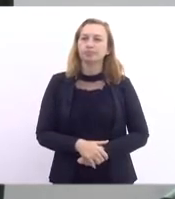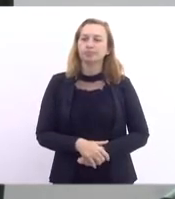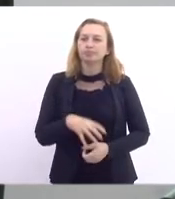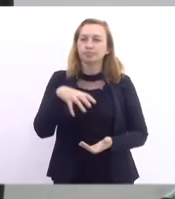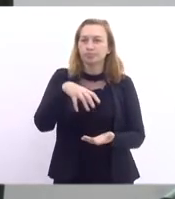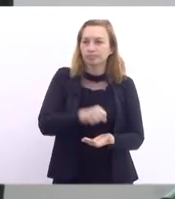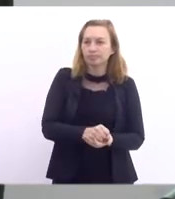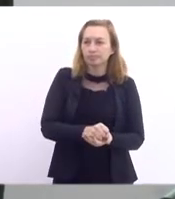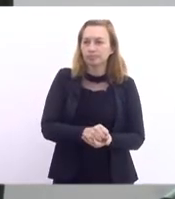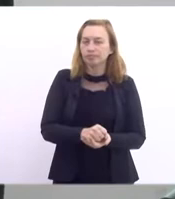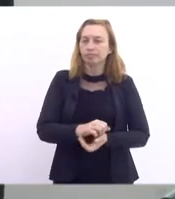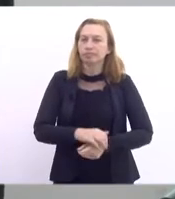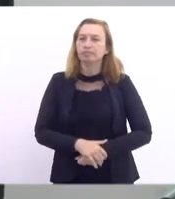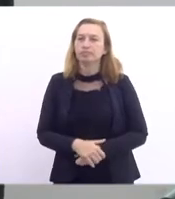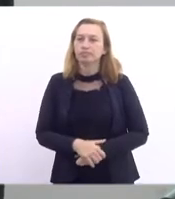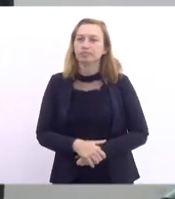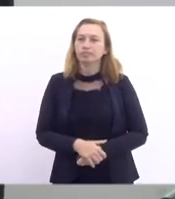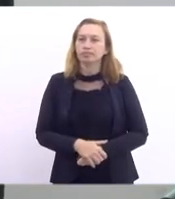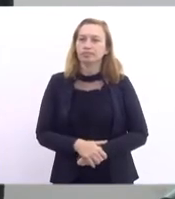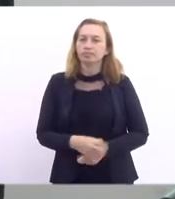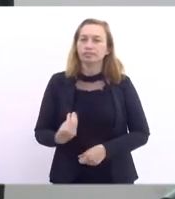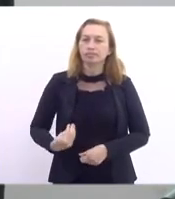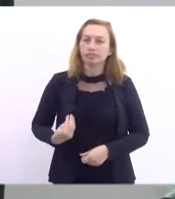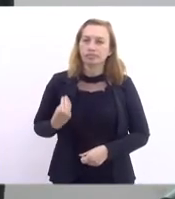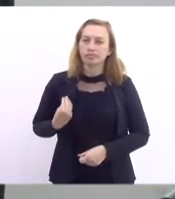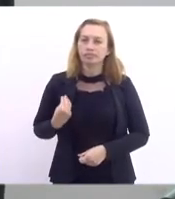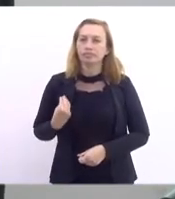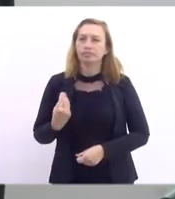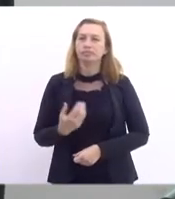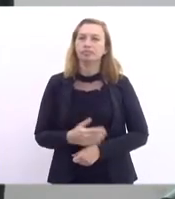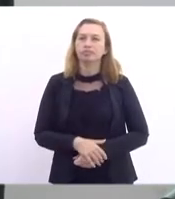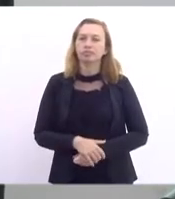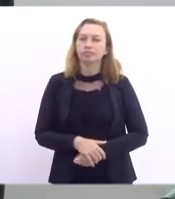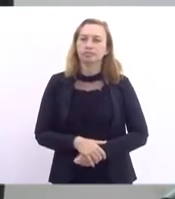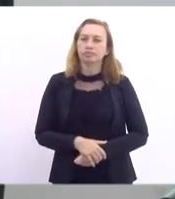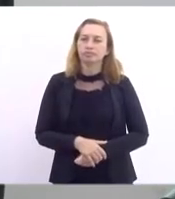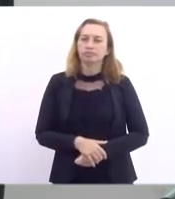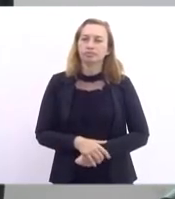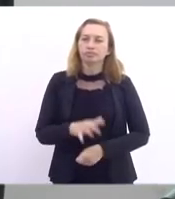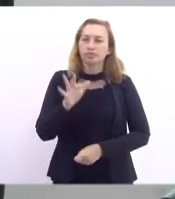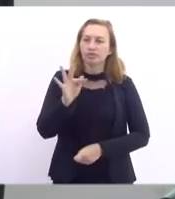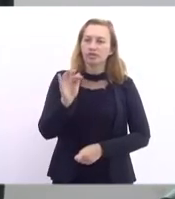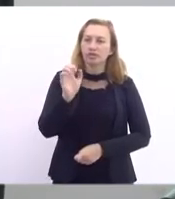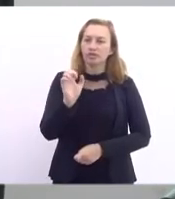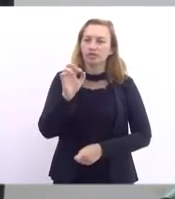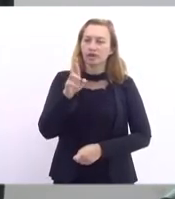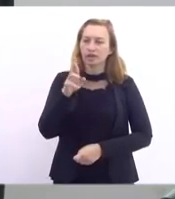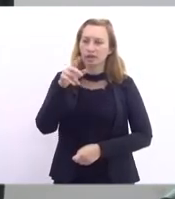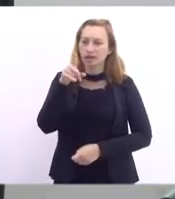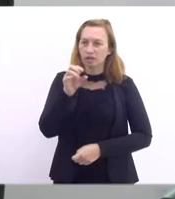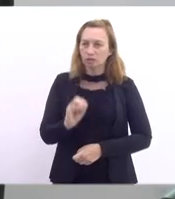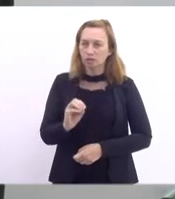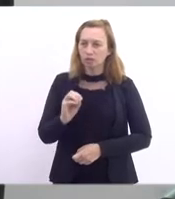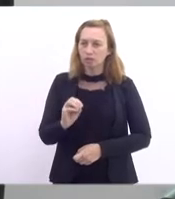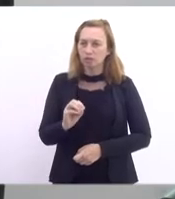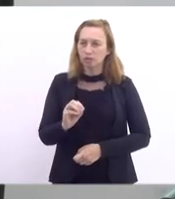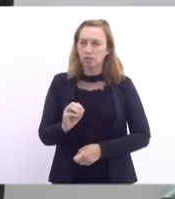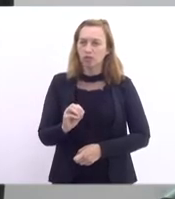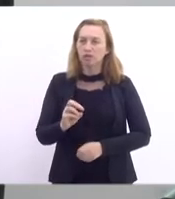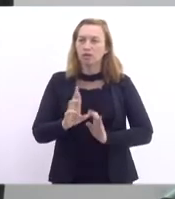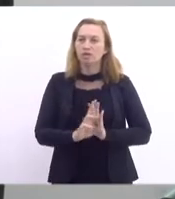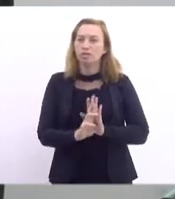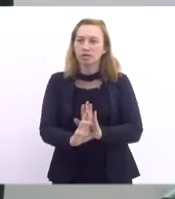registrar com a presença do Fernando Lopes representando aqui